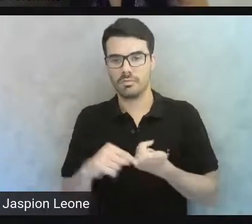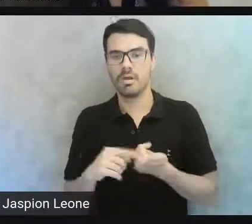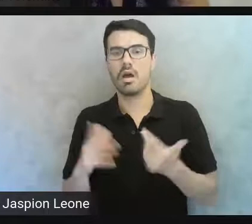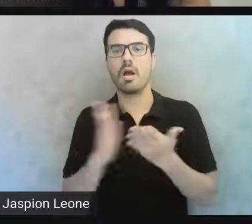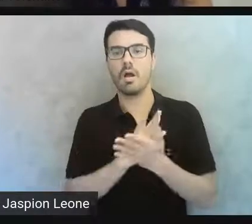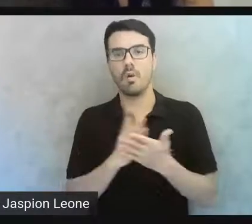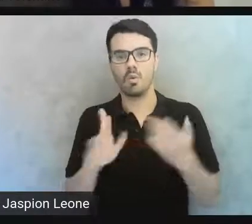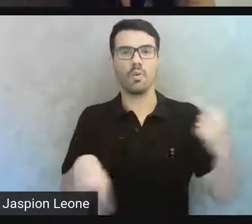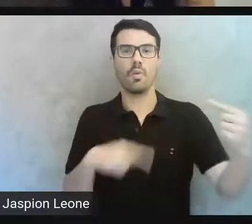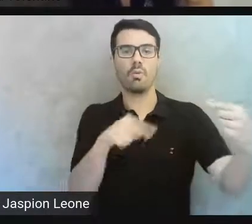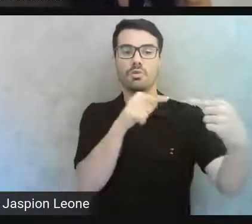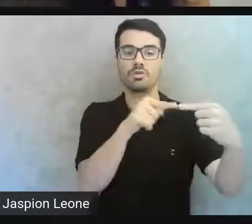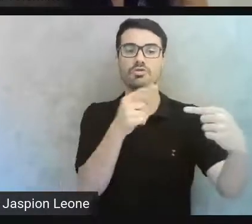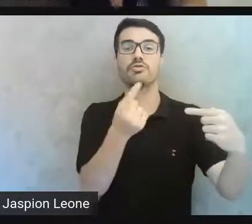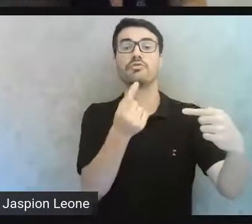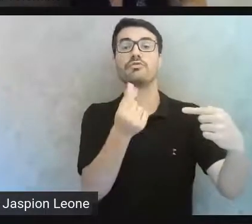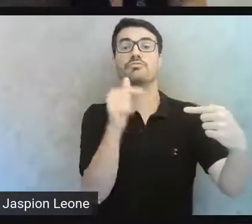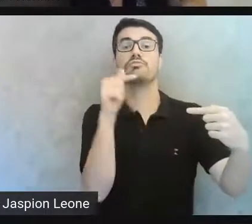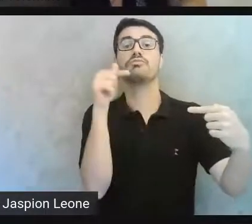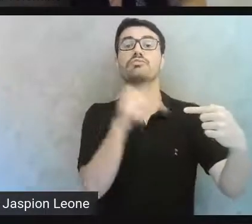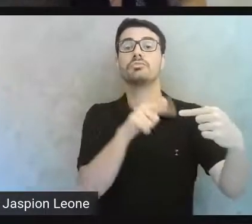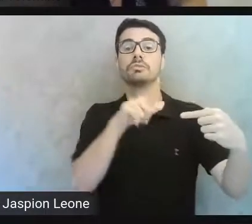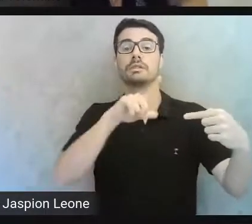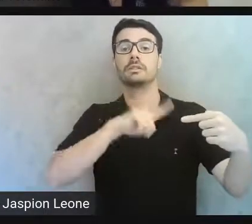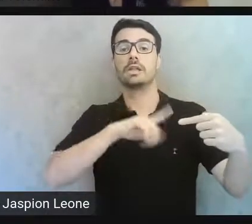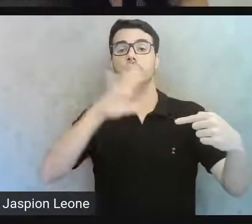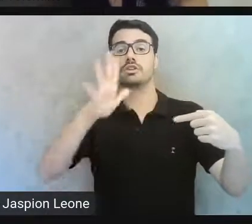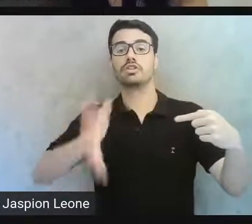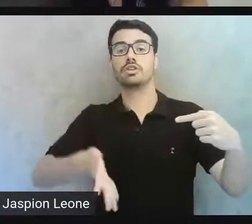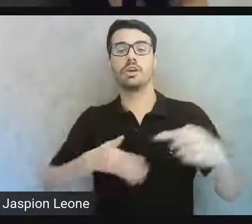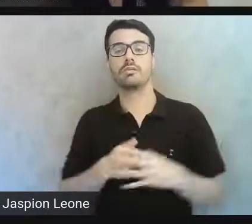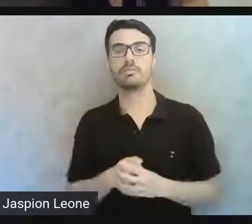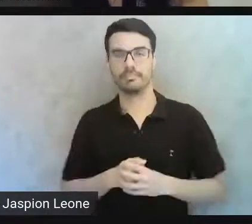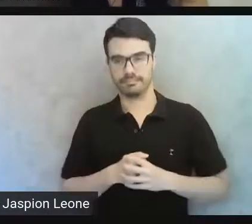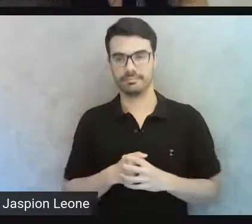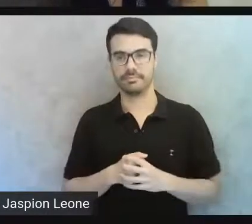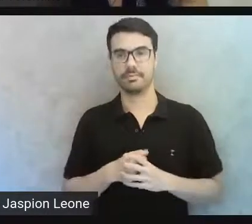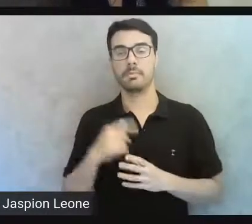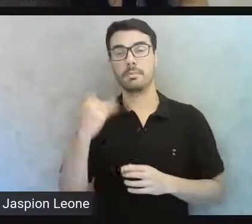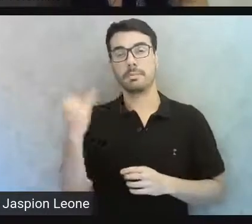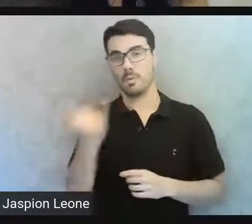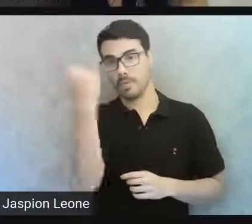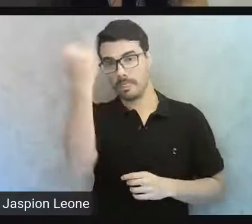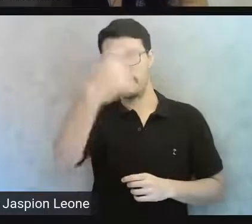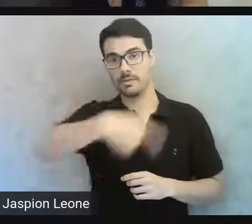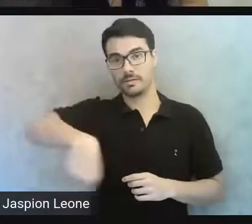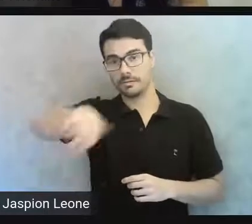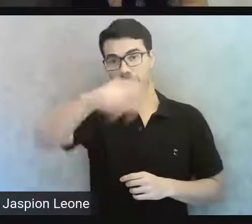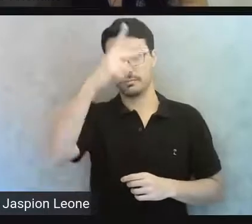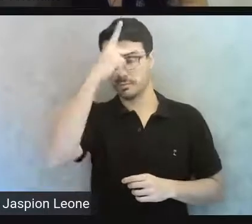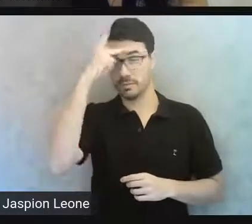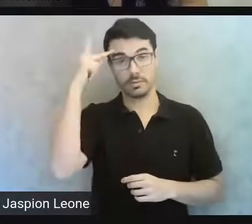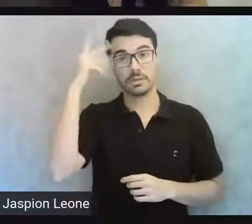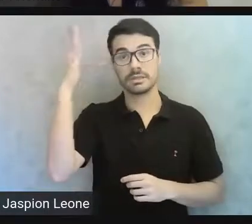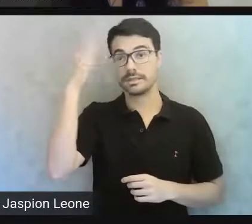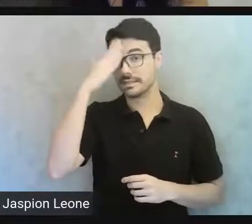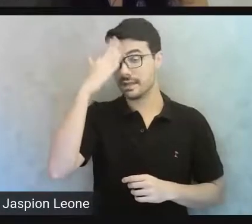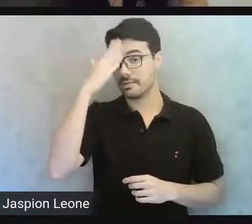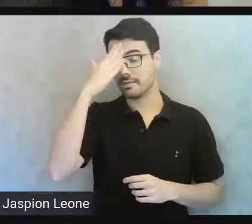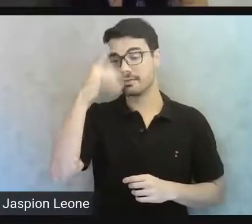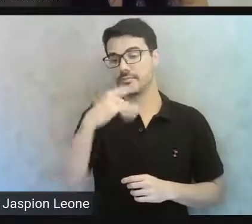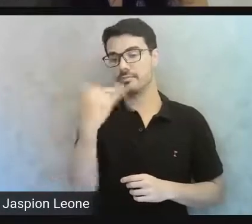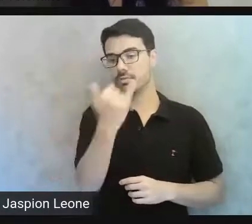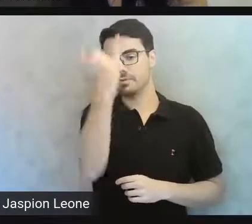objetivos financeiros que as pessoas normalmente têm, né, e que é importante que elas tomem nota e que elas coloquem isso no papel,